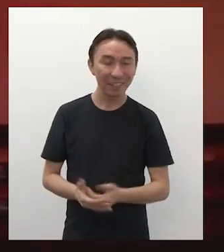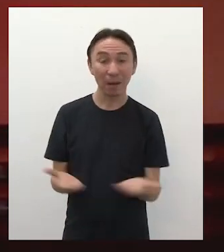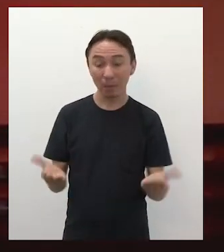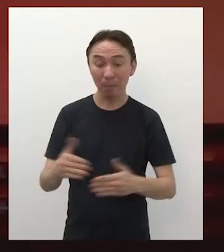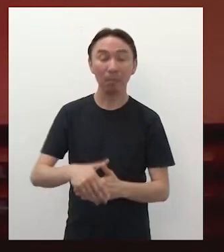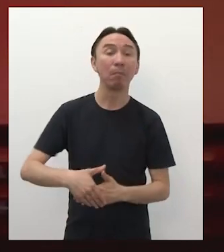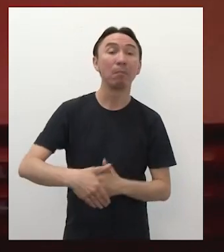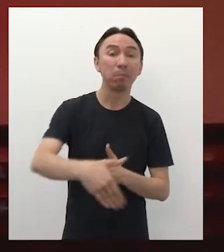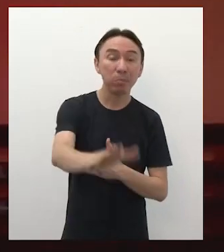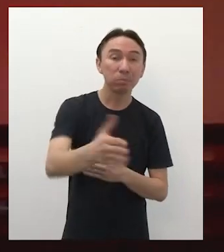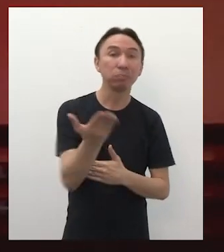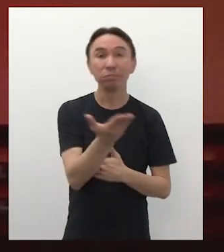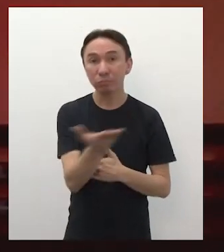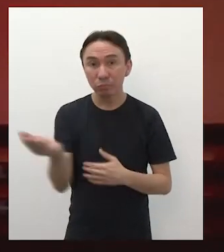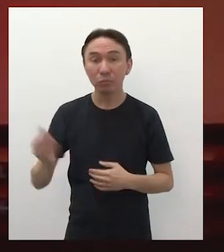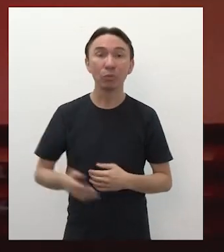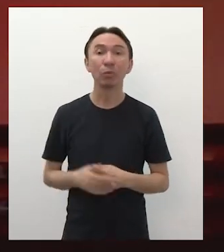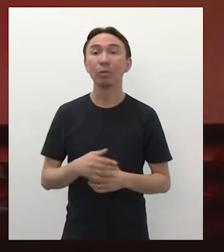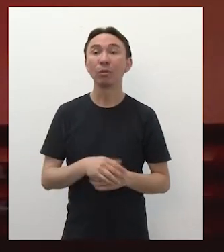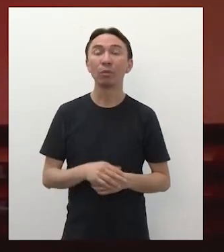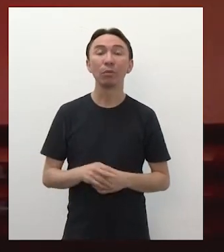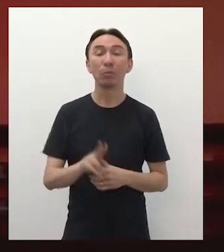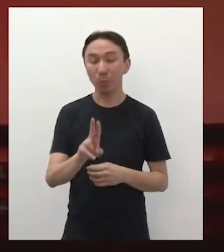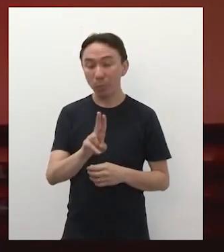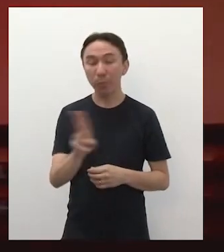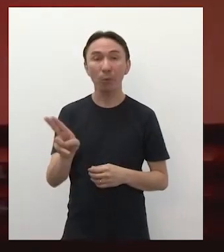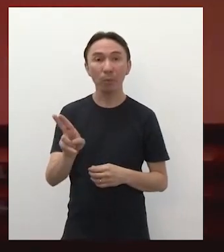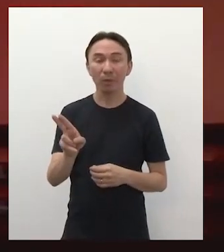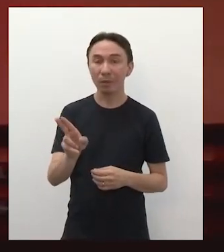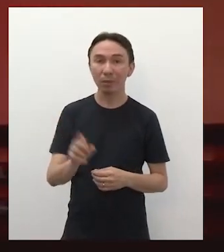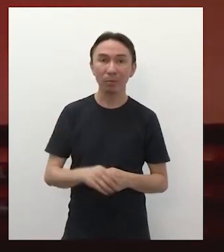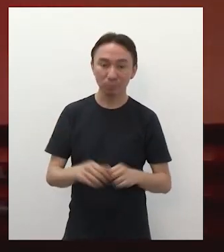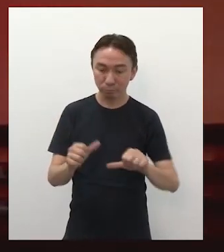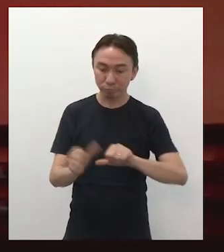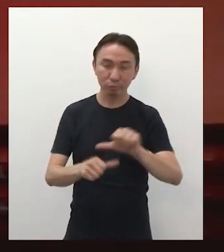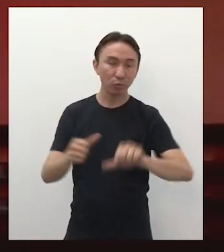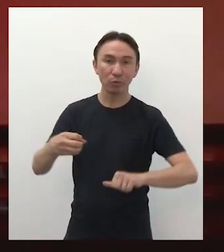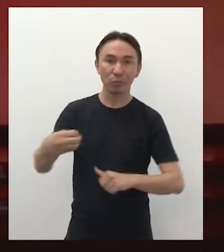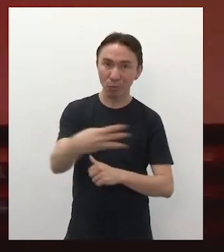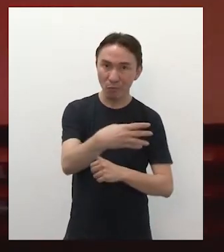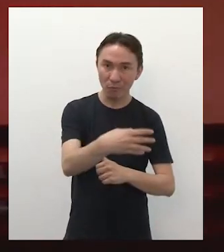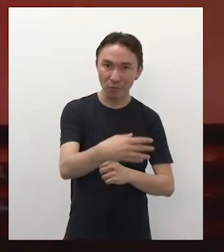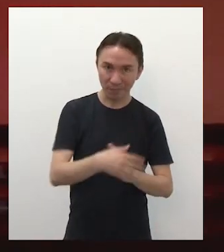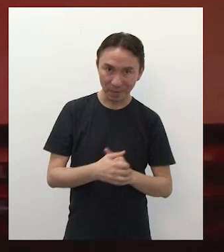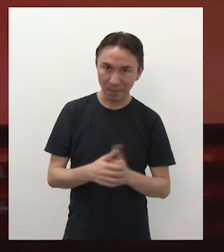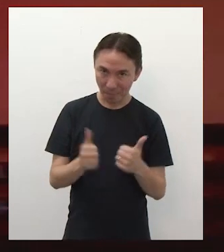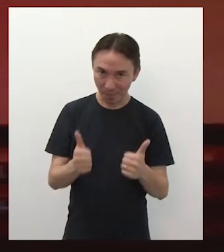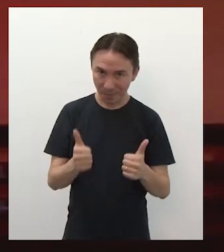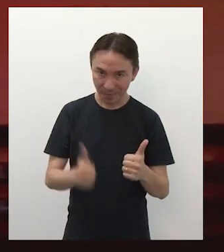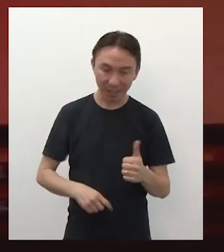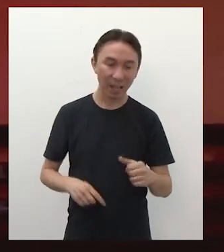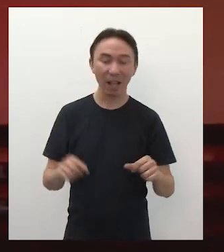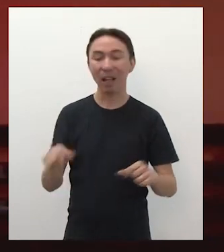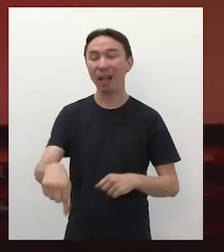então, a acompanhar a gente aqui pelo canal de desenvolvimento profissional,